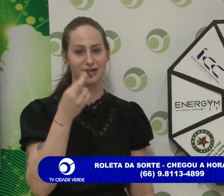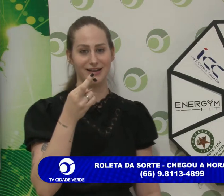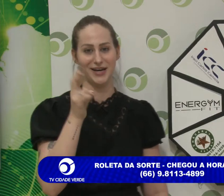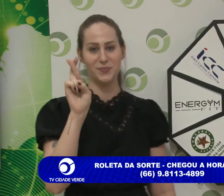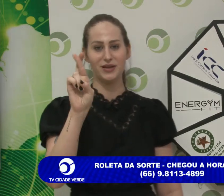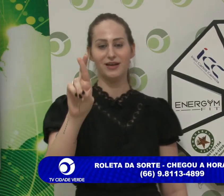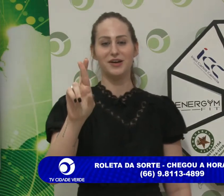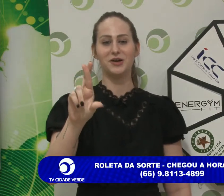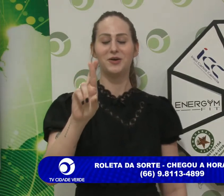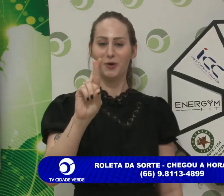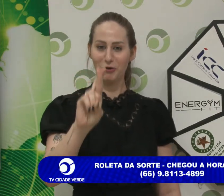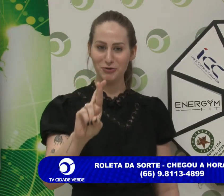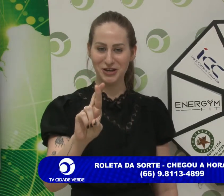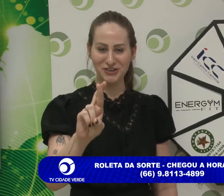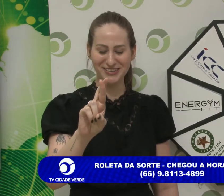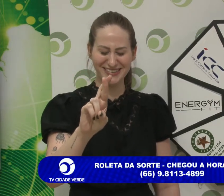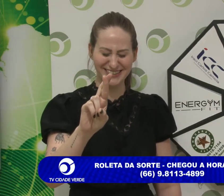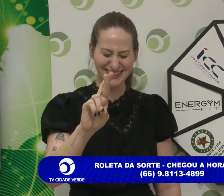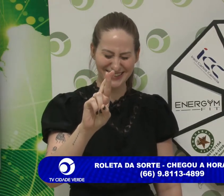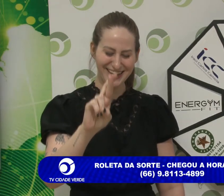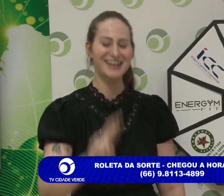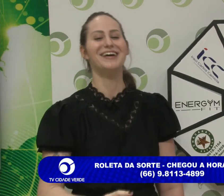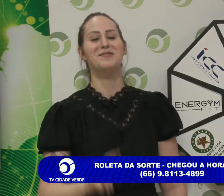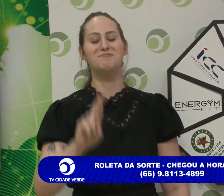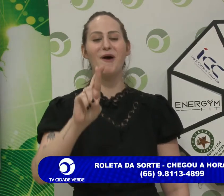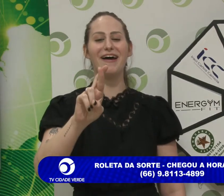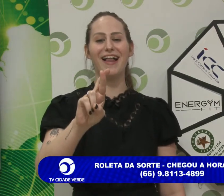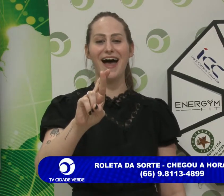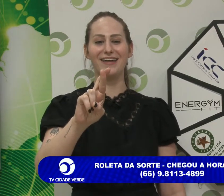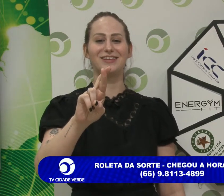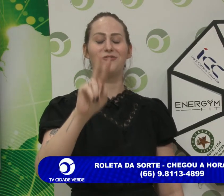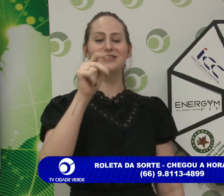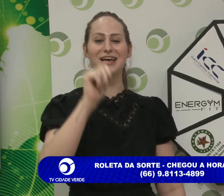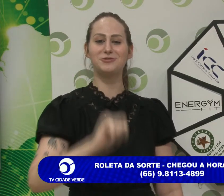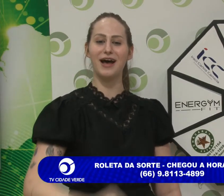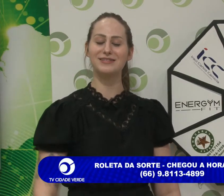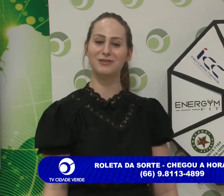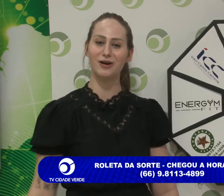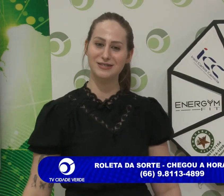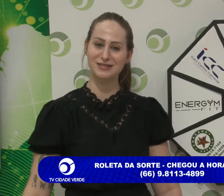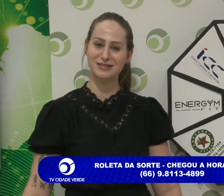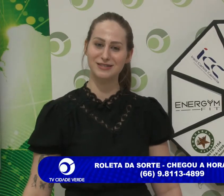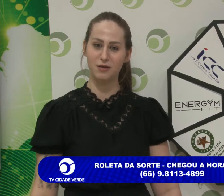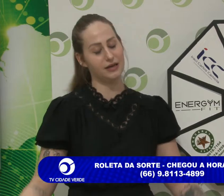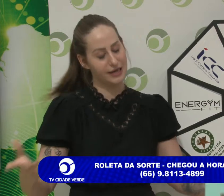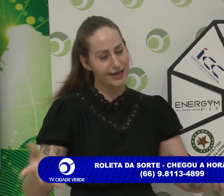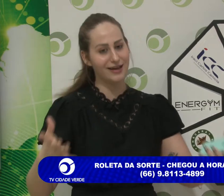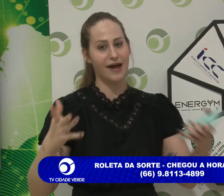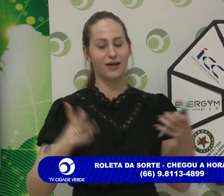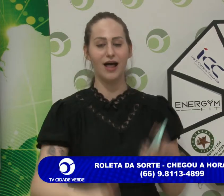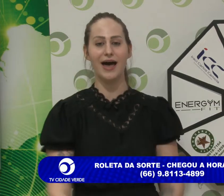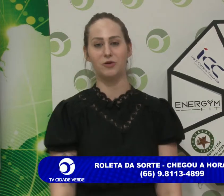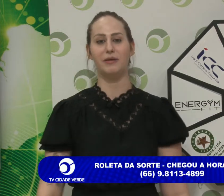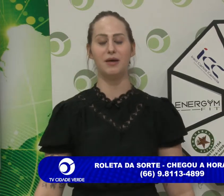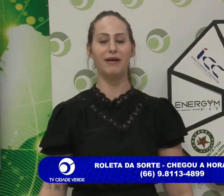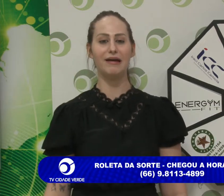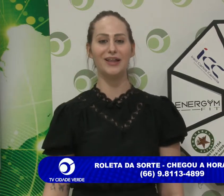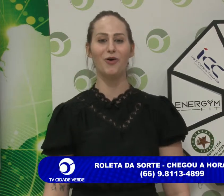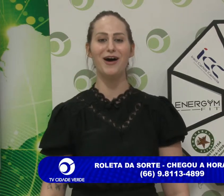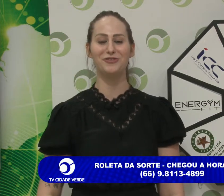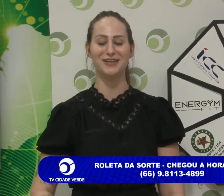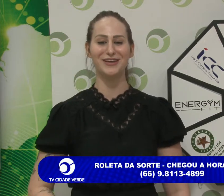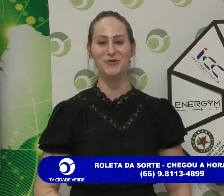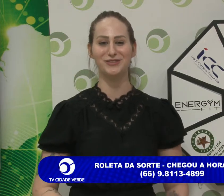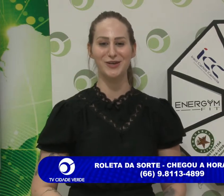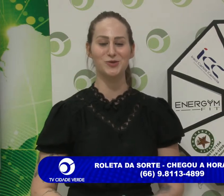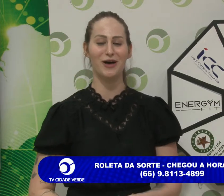sexta-feira, que Edilene. Susto. Tô aqui torcendo, então. Bora lá, então. Você de casa torce também. Ei, liga, é claro,